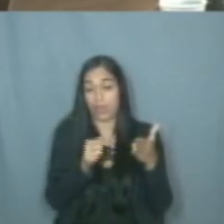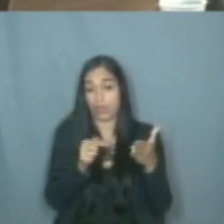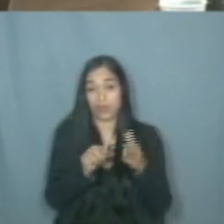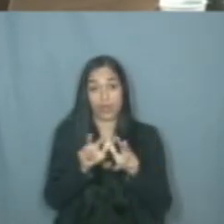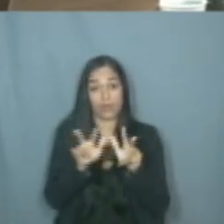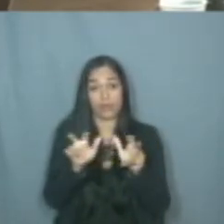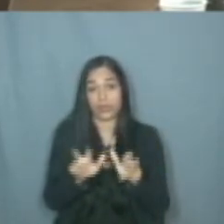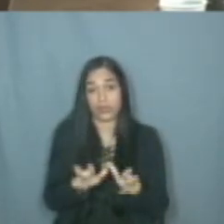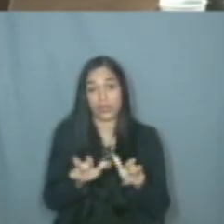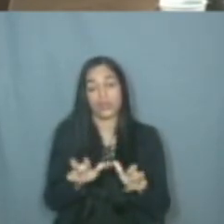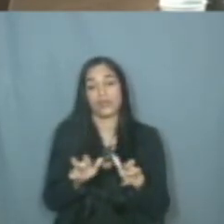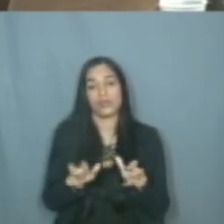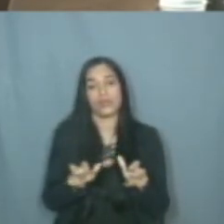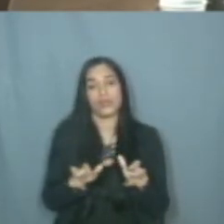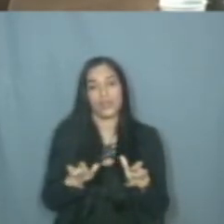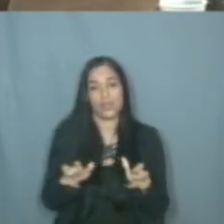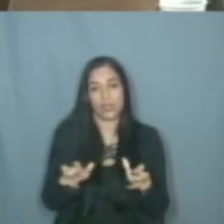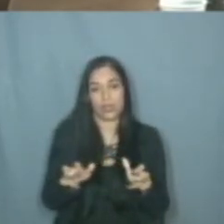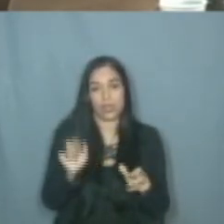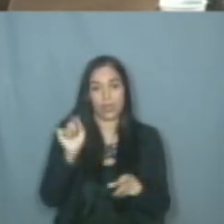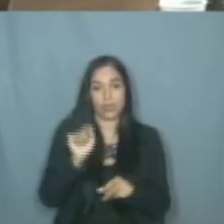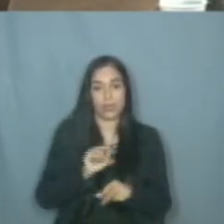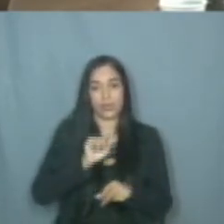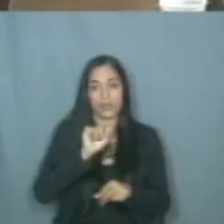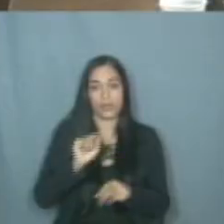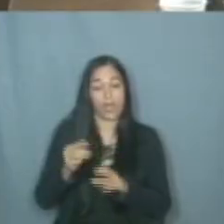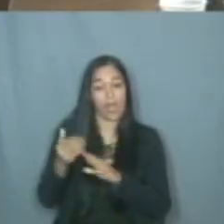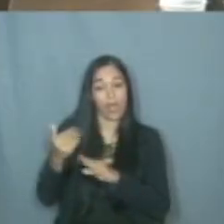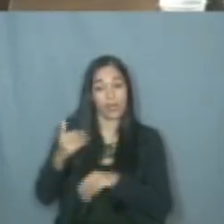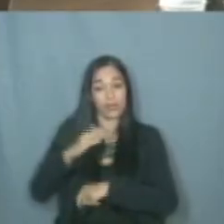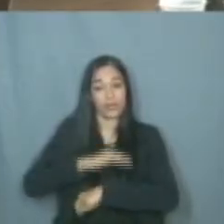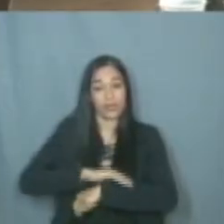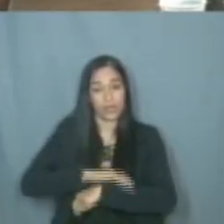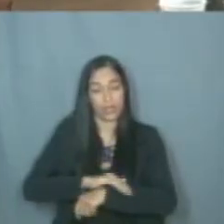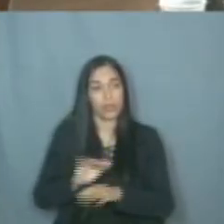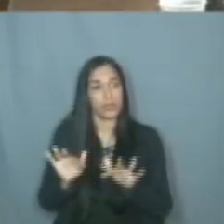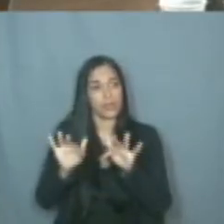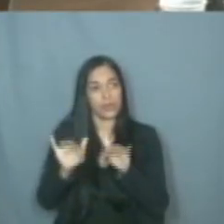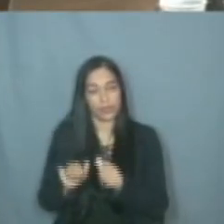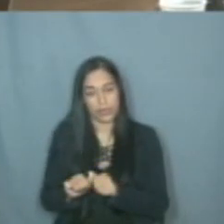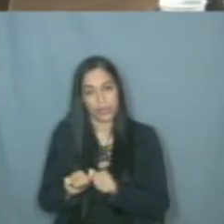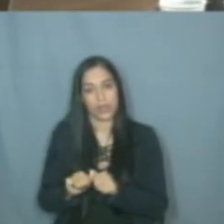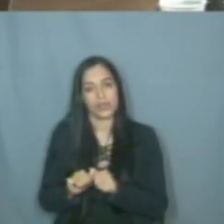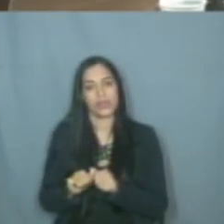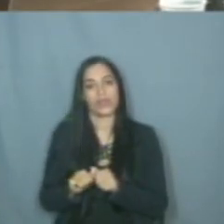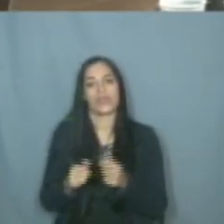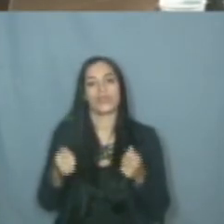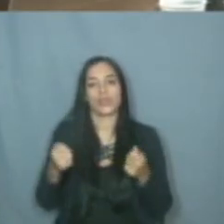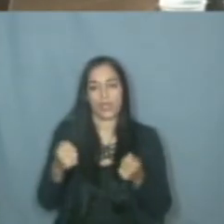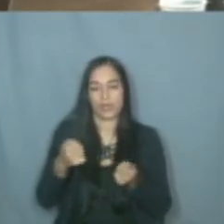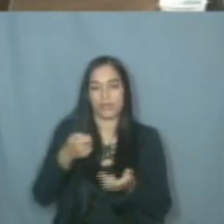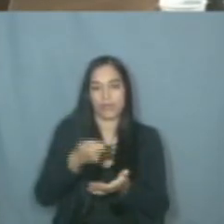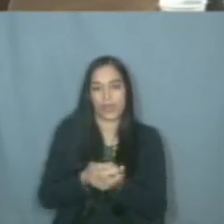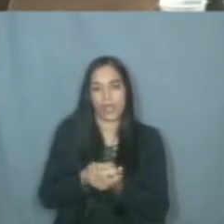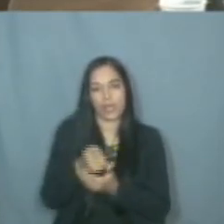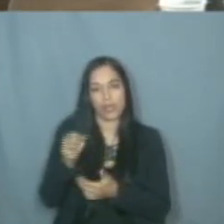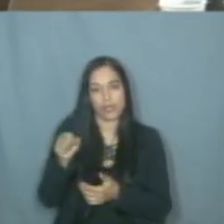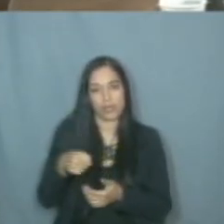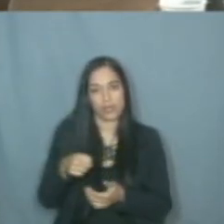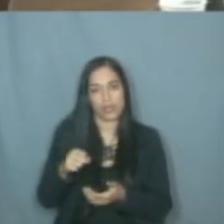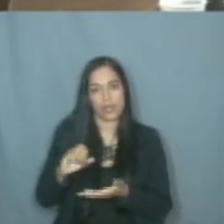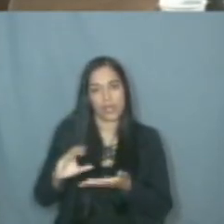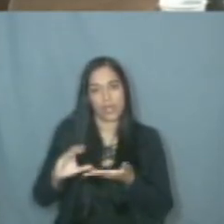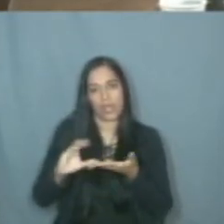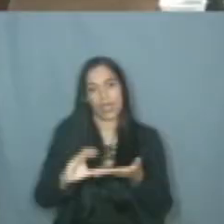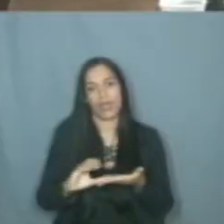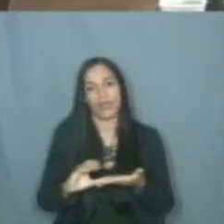tema e foi rescindido antes do tempo do fim, cabe sim rescisão. Então a dúvida agora aos trabalhadores